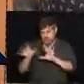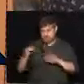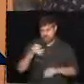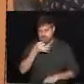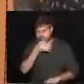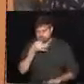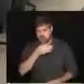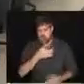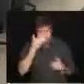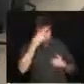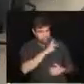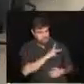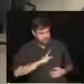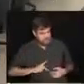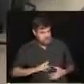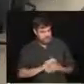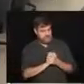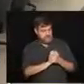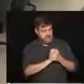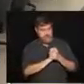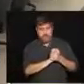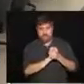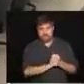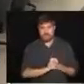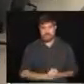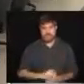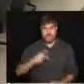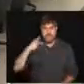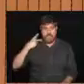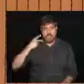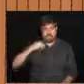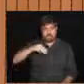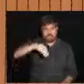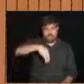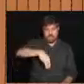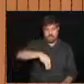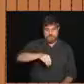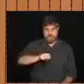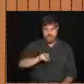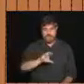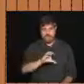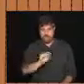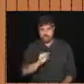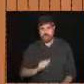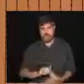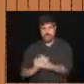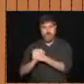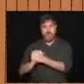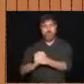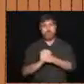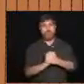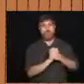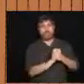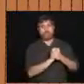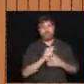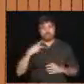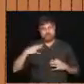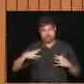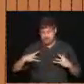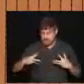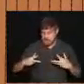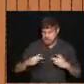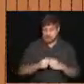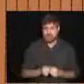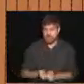Obrigado, presidente. Cumprimentar aqui o presidente da Casa, vereador Marcos Pernadelli, presidente da Câmara Municipal, em nome dele saudar todos os vereadores,